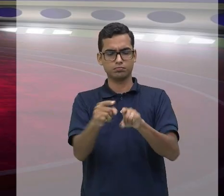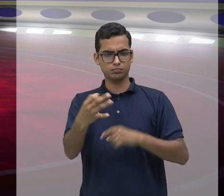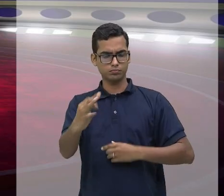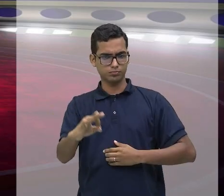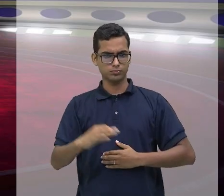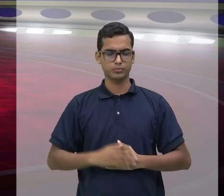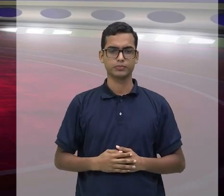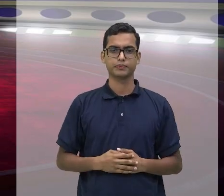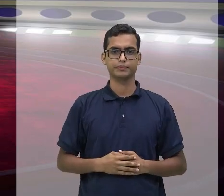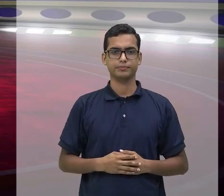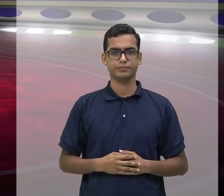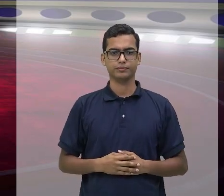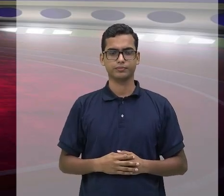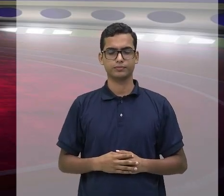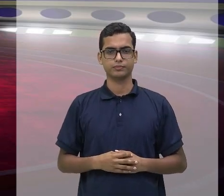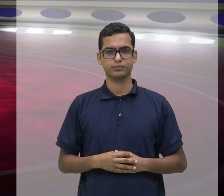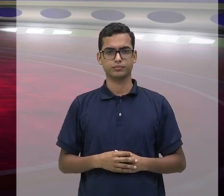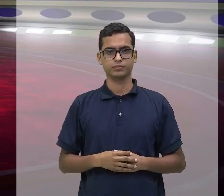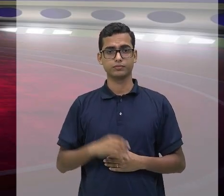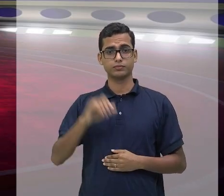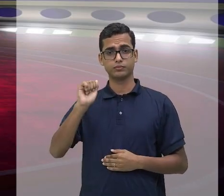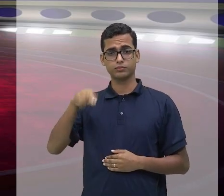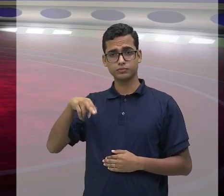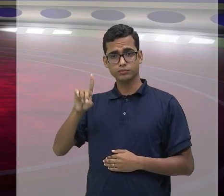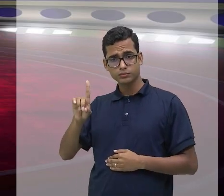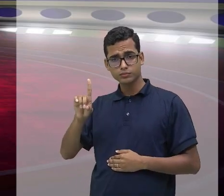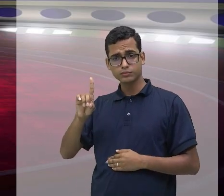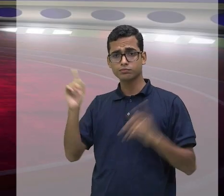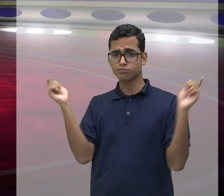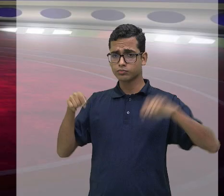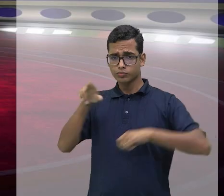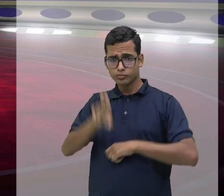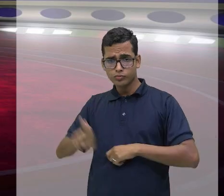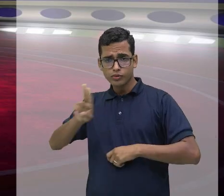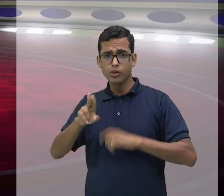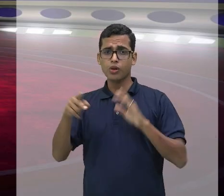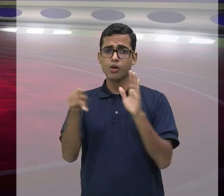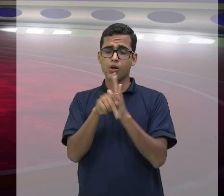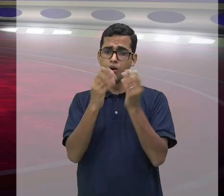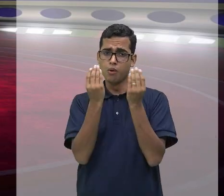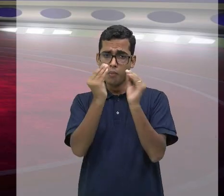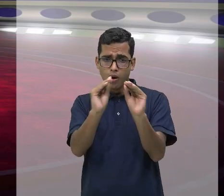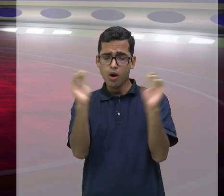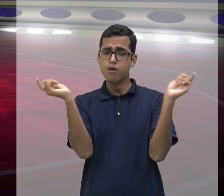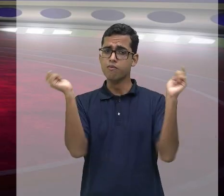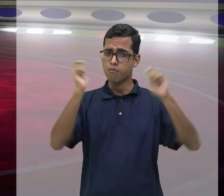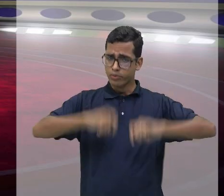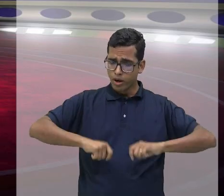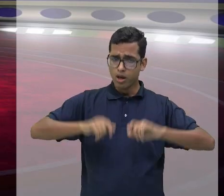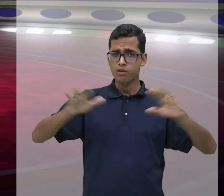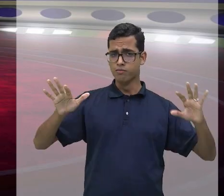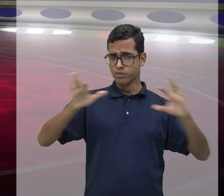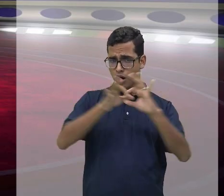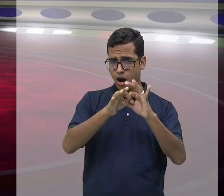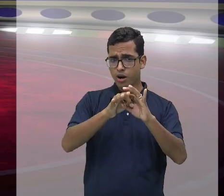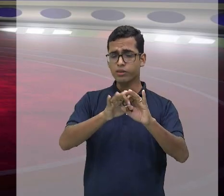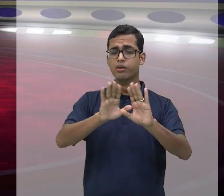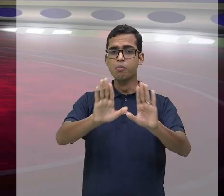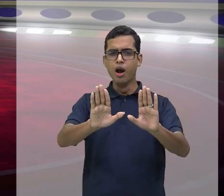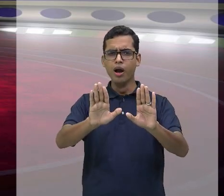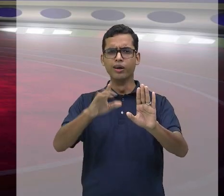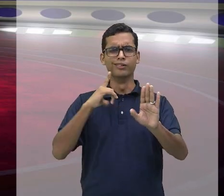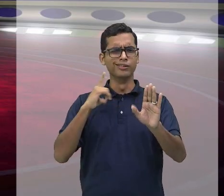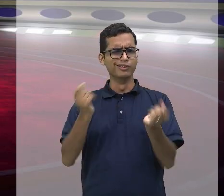and, por exemplo, poderia ser utilizado naquela questão ali, utilizando o and para conectar. Embora fique um